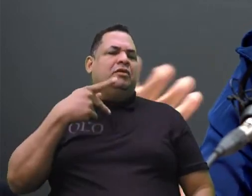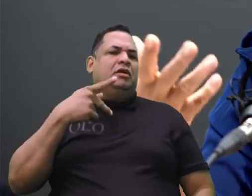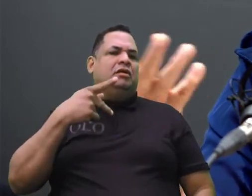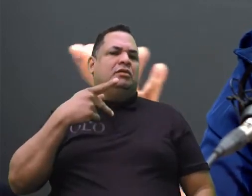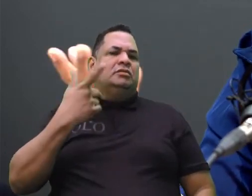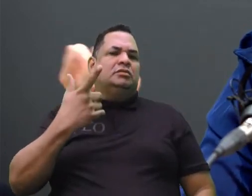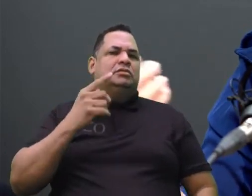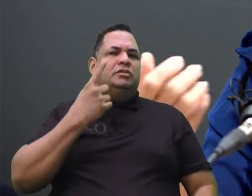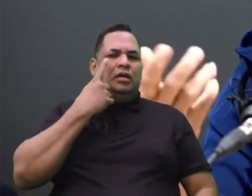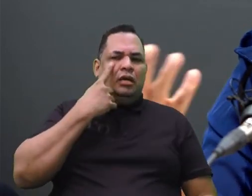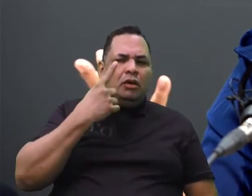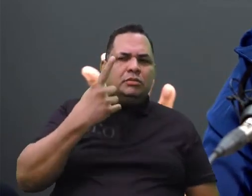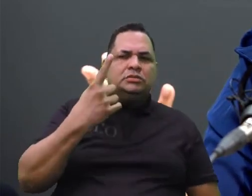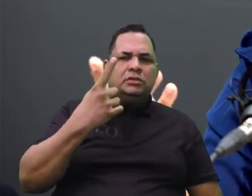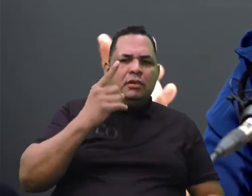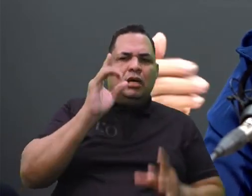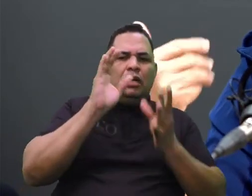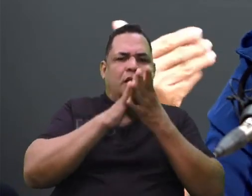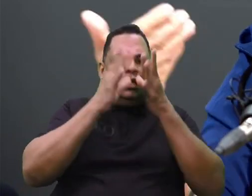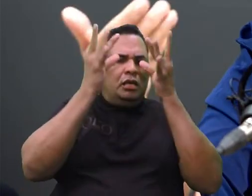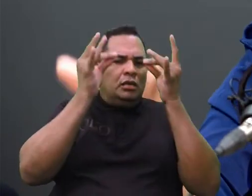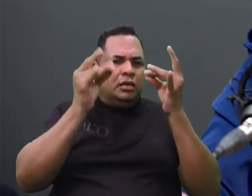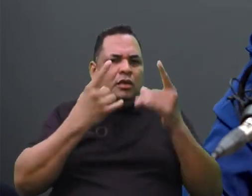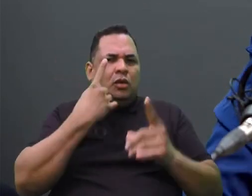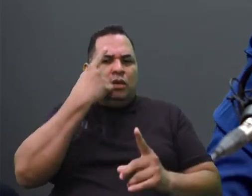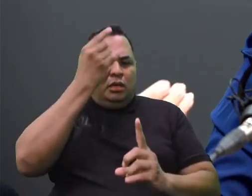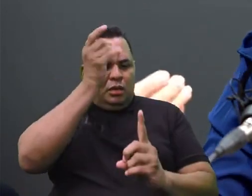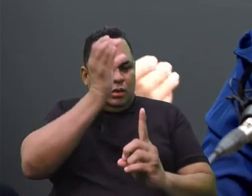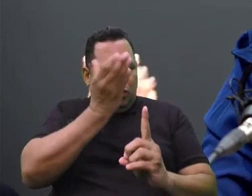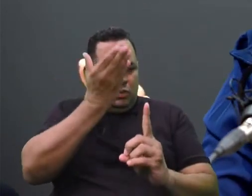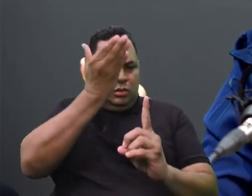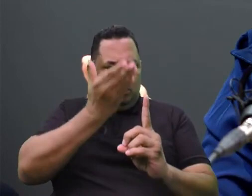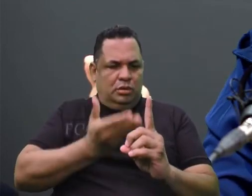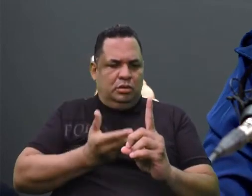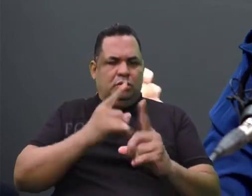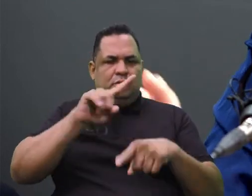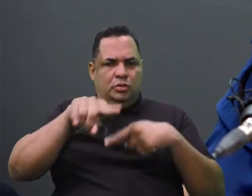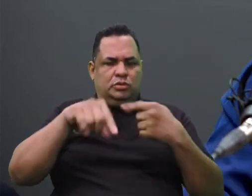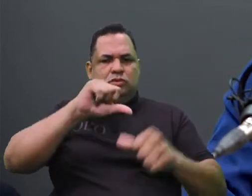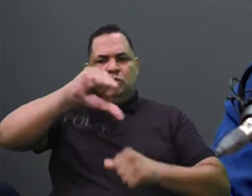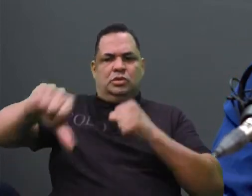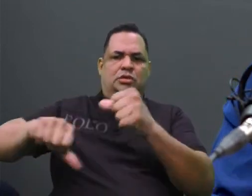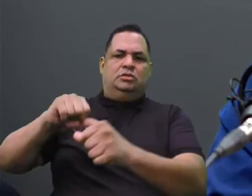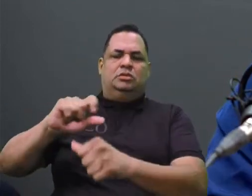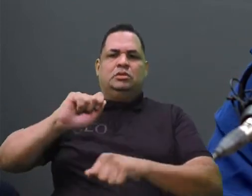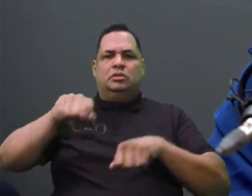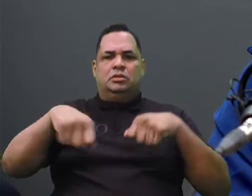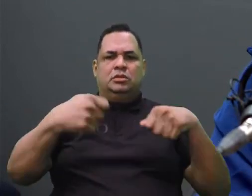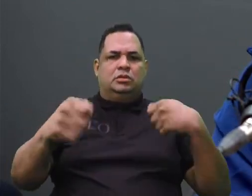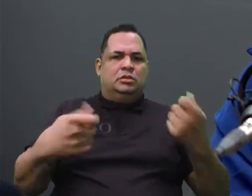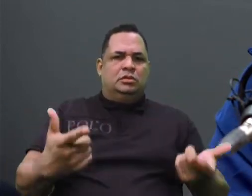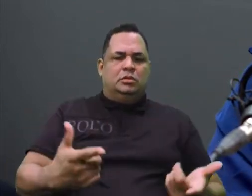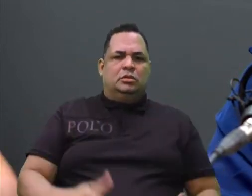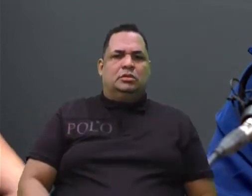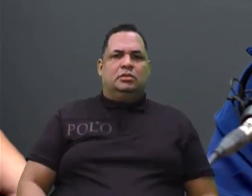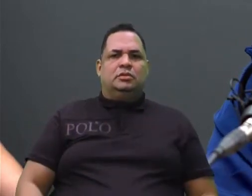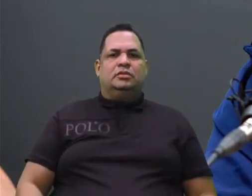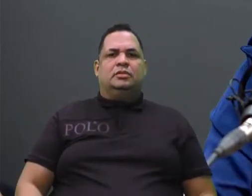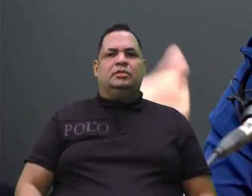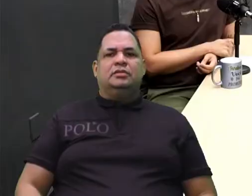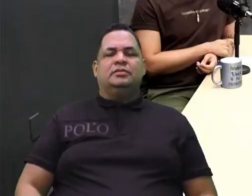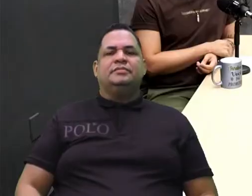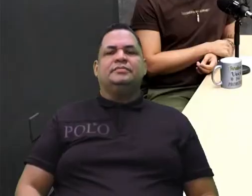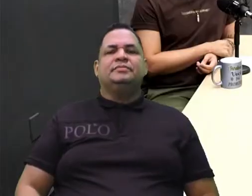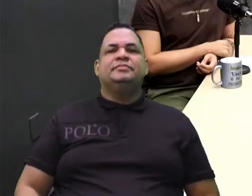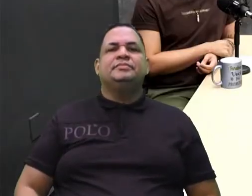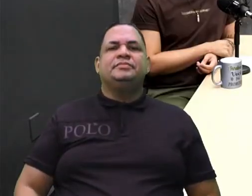ele vai observar mais para, naquele momento, trocar o sinal. Enfim, me perdi, não sei mais onde estou. Dandara.